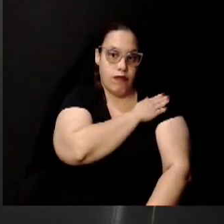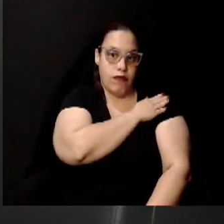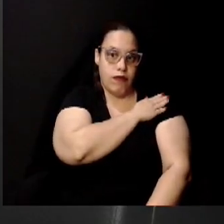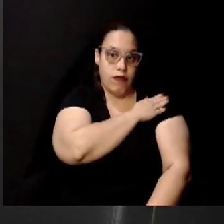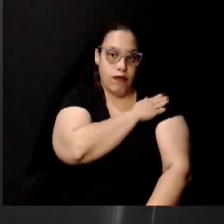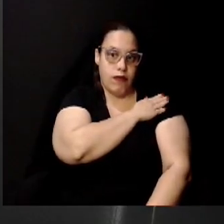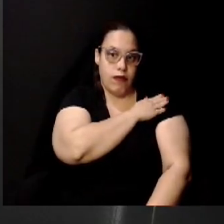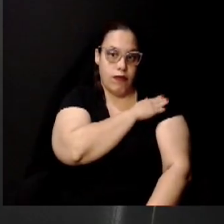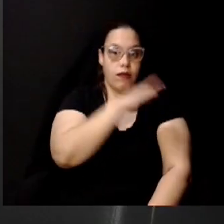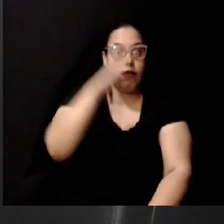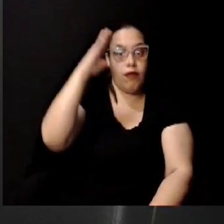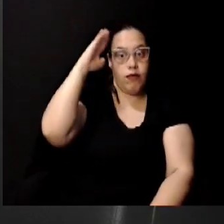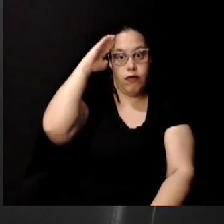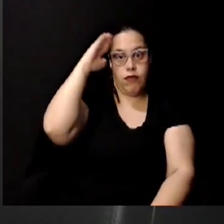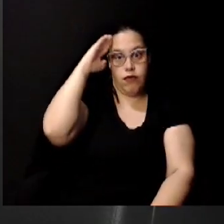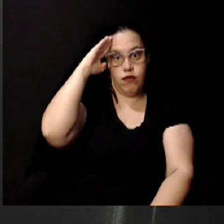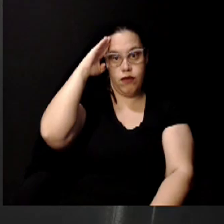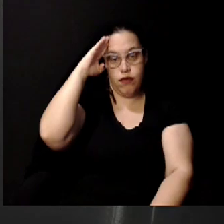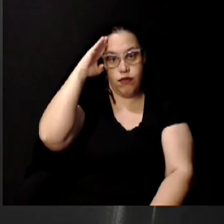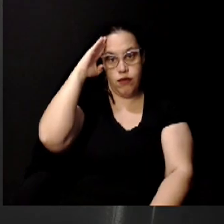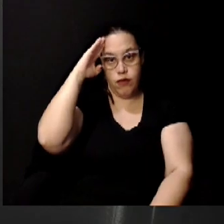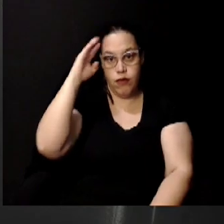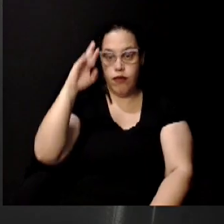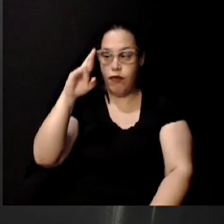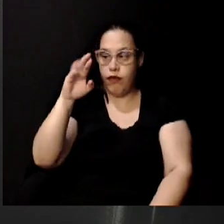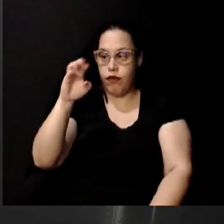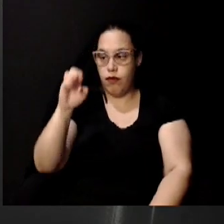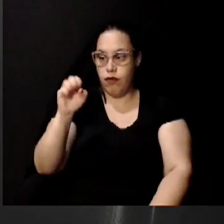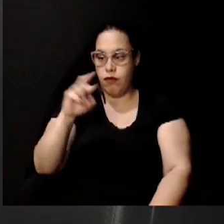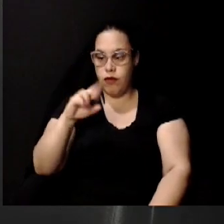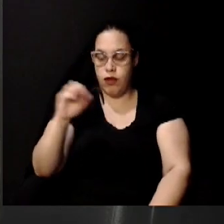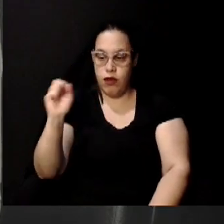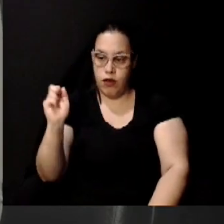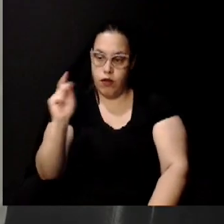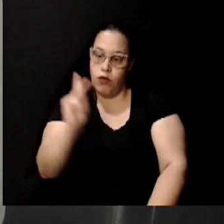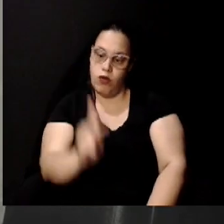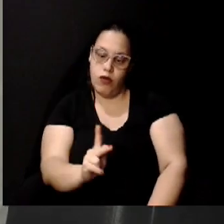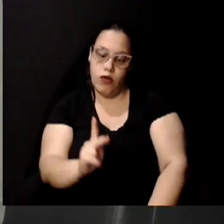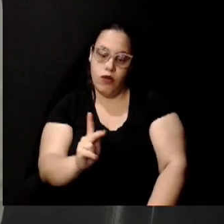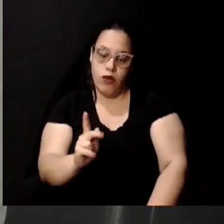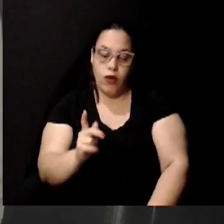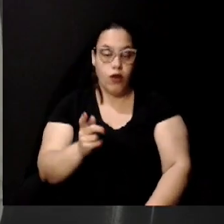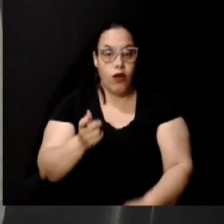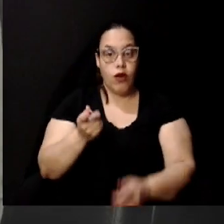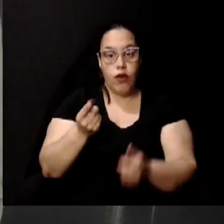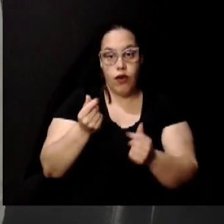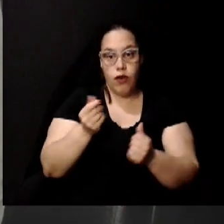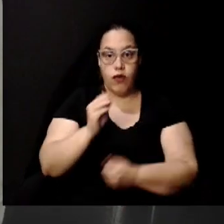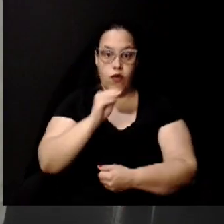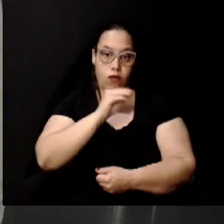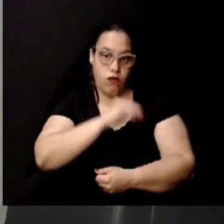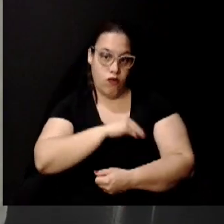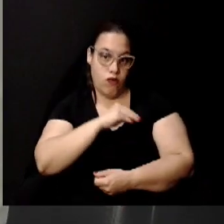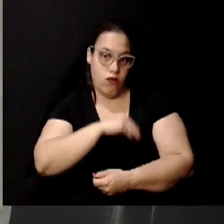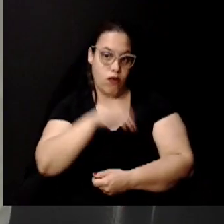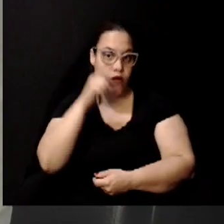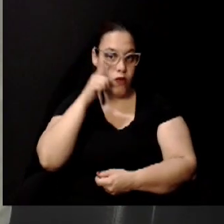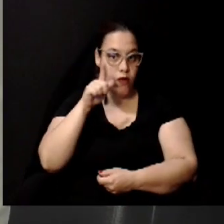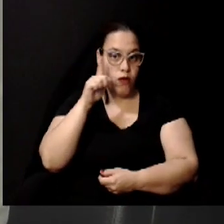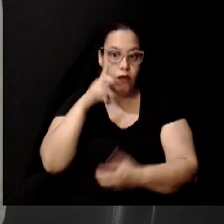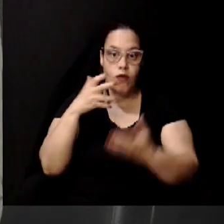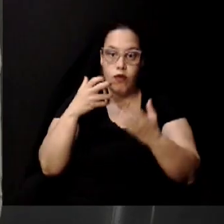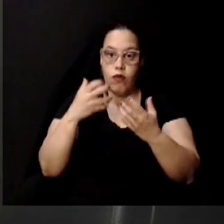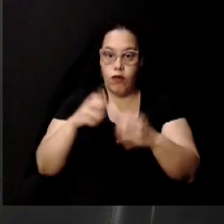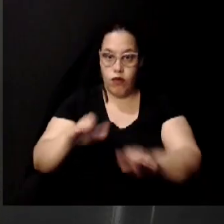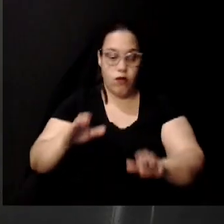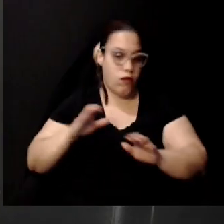militares da reserva, para poderem, né, vão ganhar altos salários para assumirem cargos que não deveriam ser de